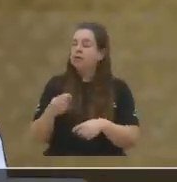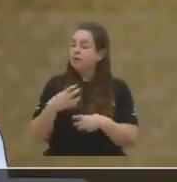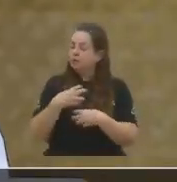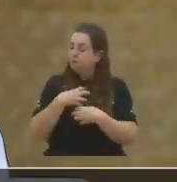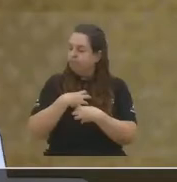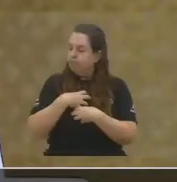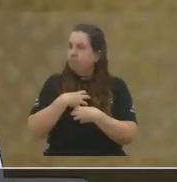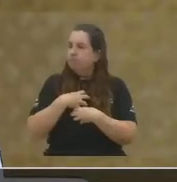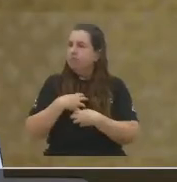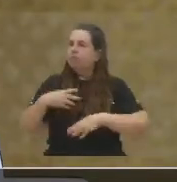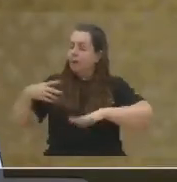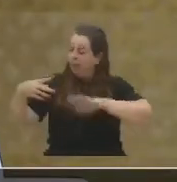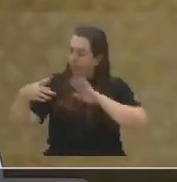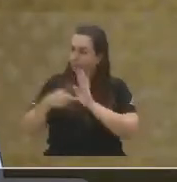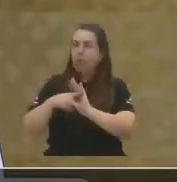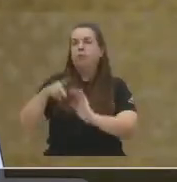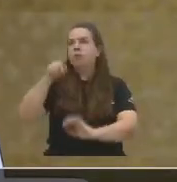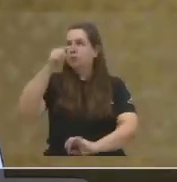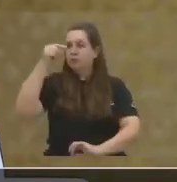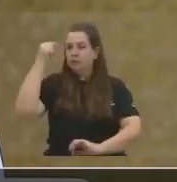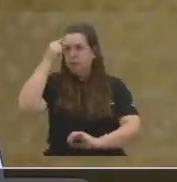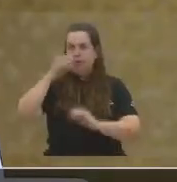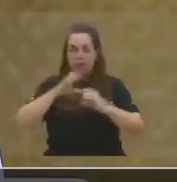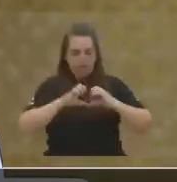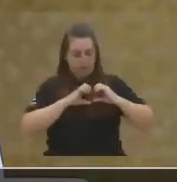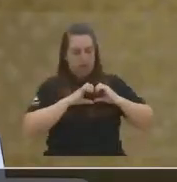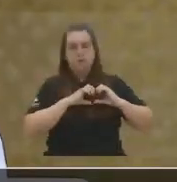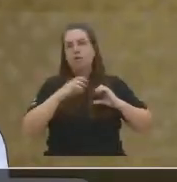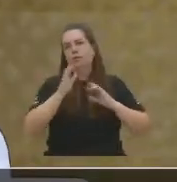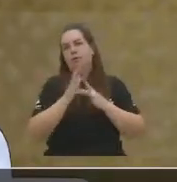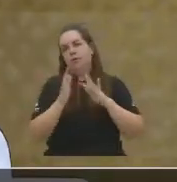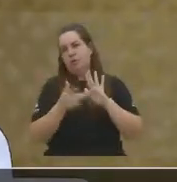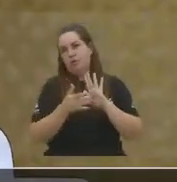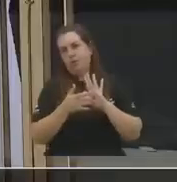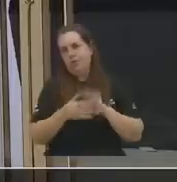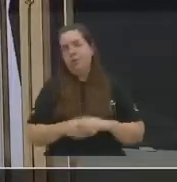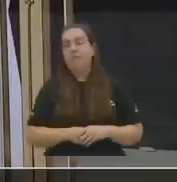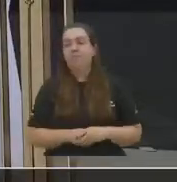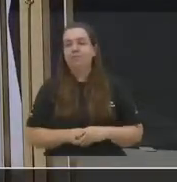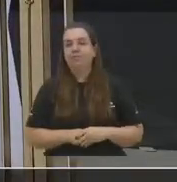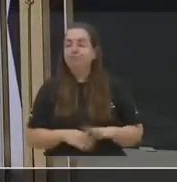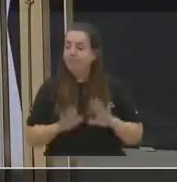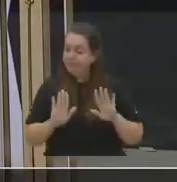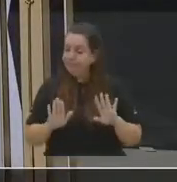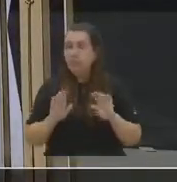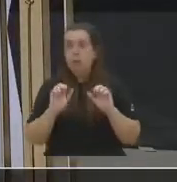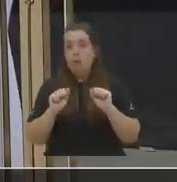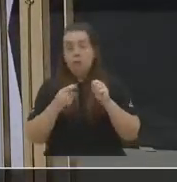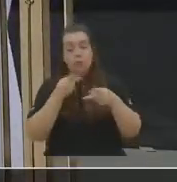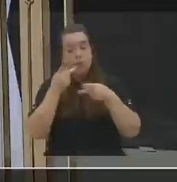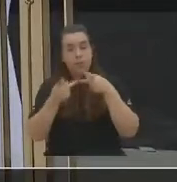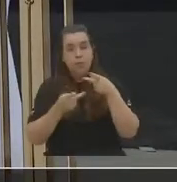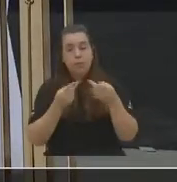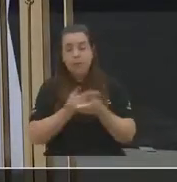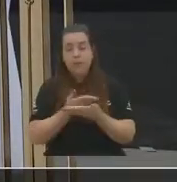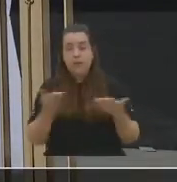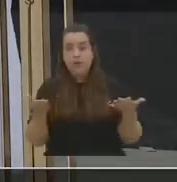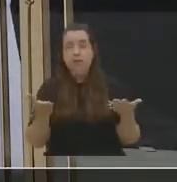da motivação do Sagrado Coração de Jesus. O que mais eu posso dizer para que